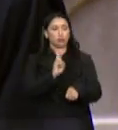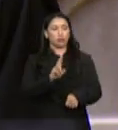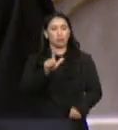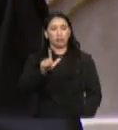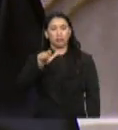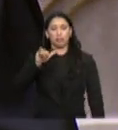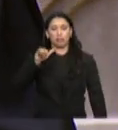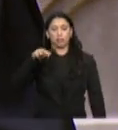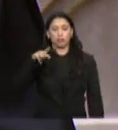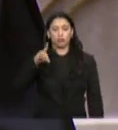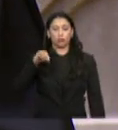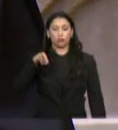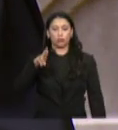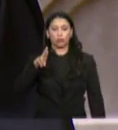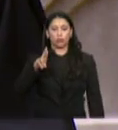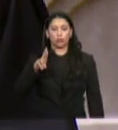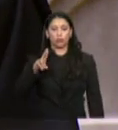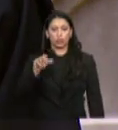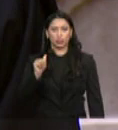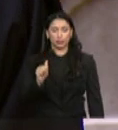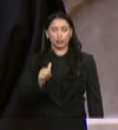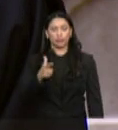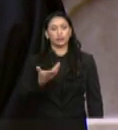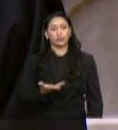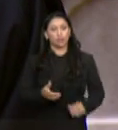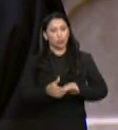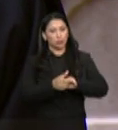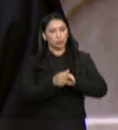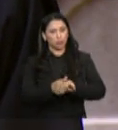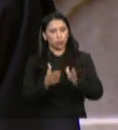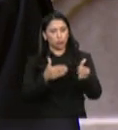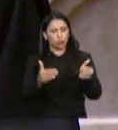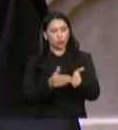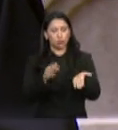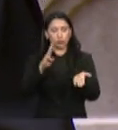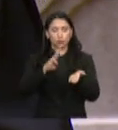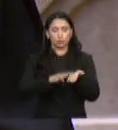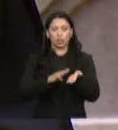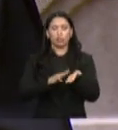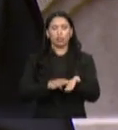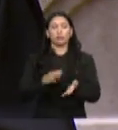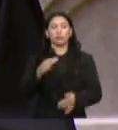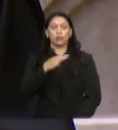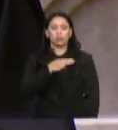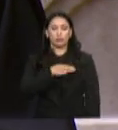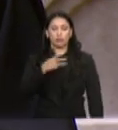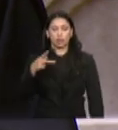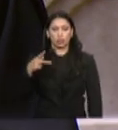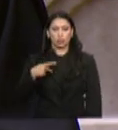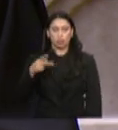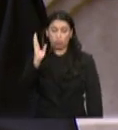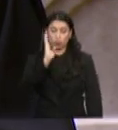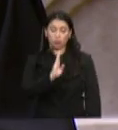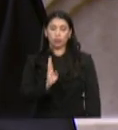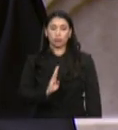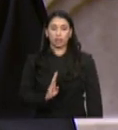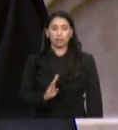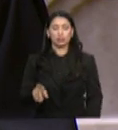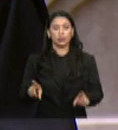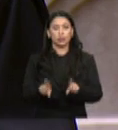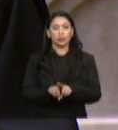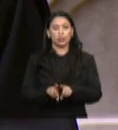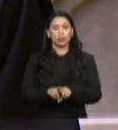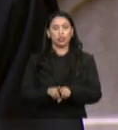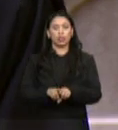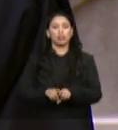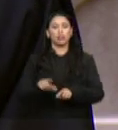Araújo e cumprimentando Doutora lindora cumprimento todos os integrantes do Ministério Público brasileiro e aos